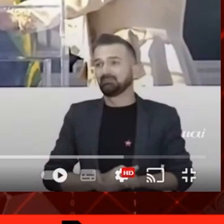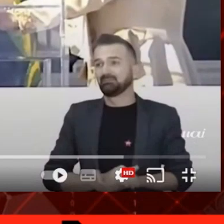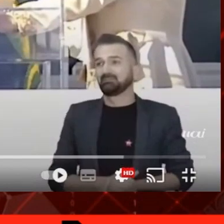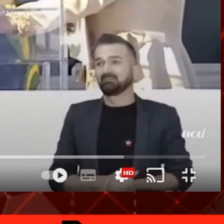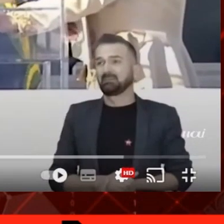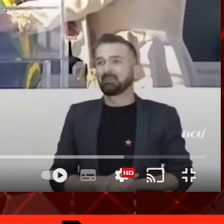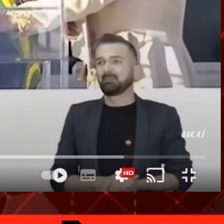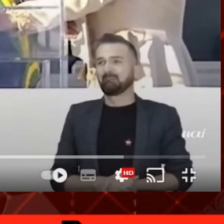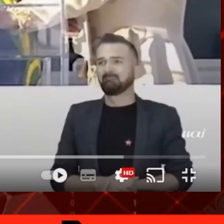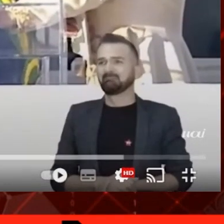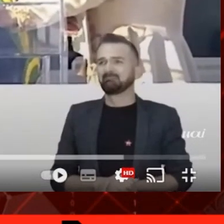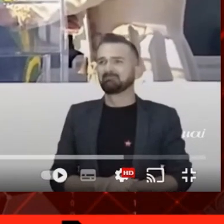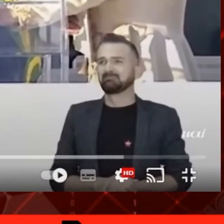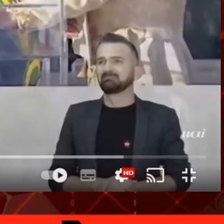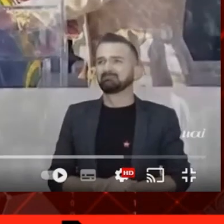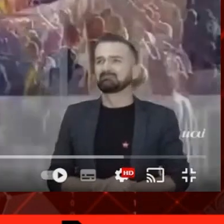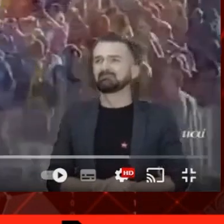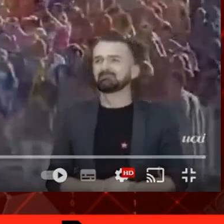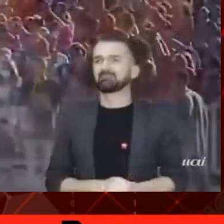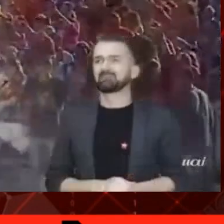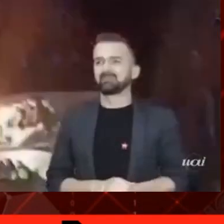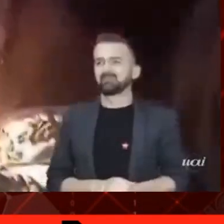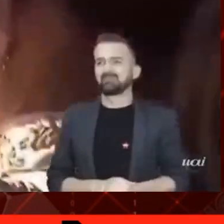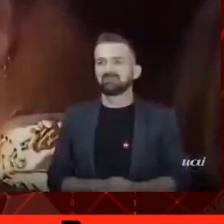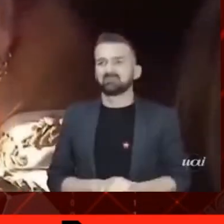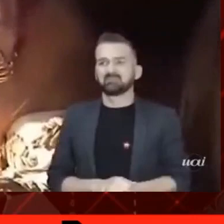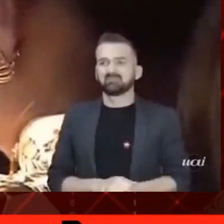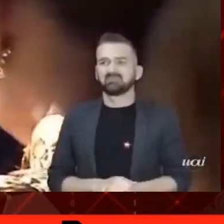chorando logo comecei assim